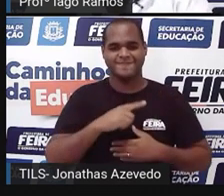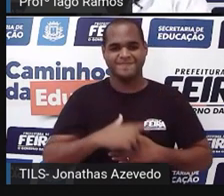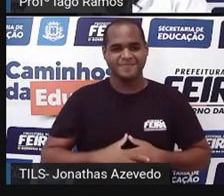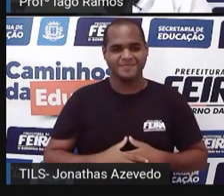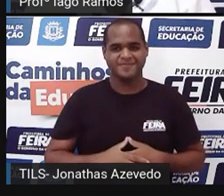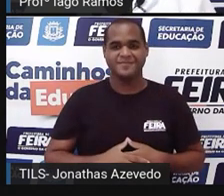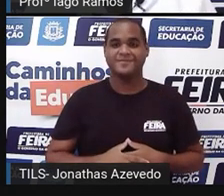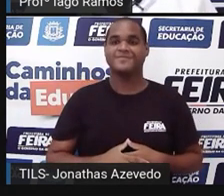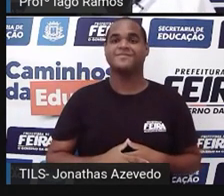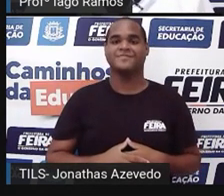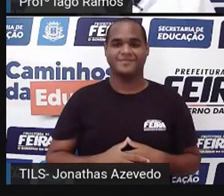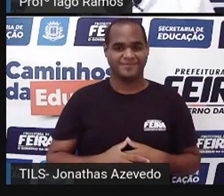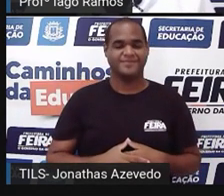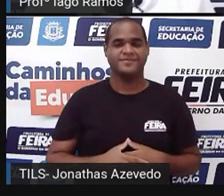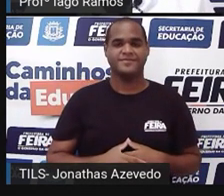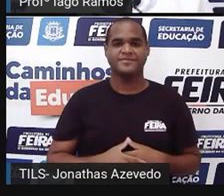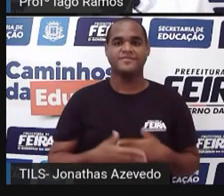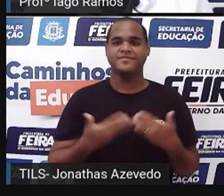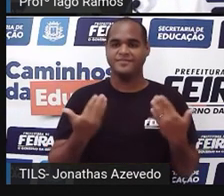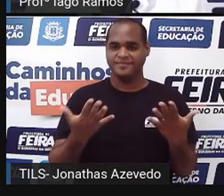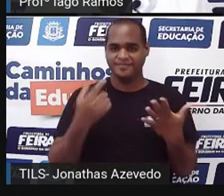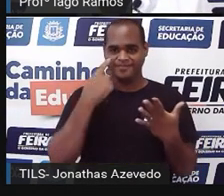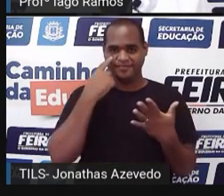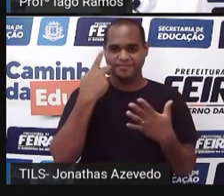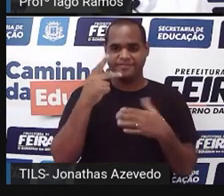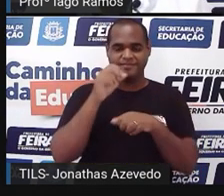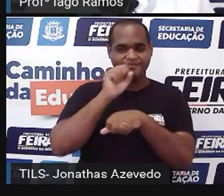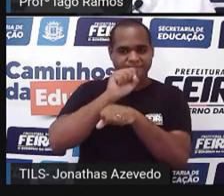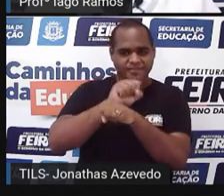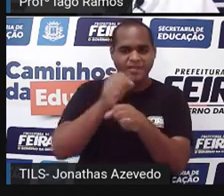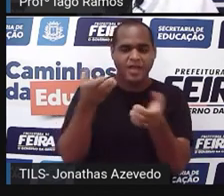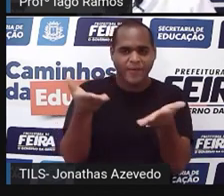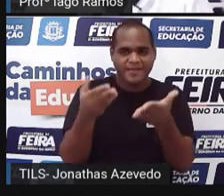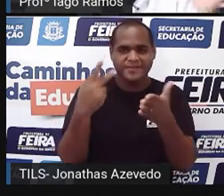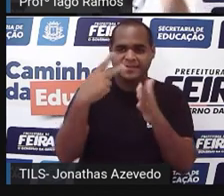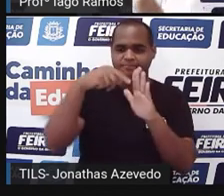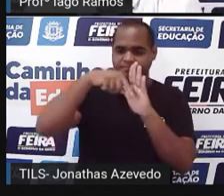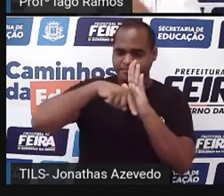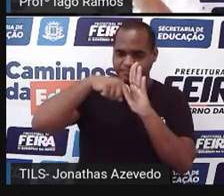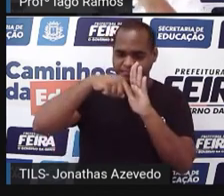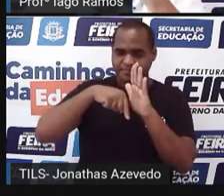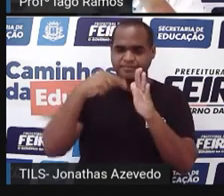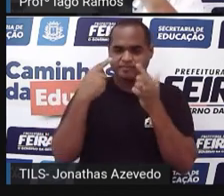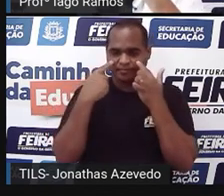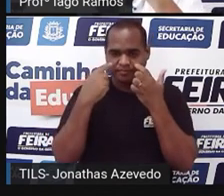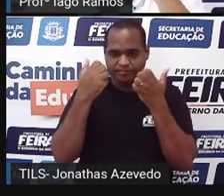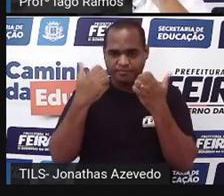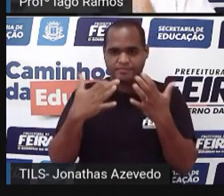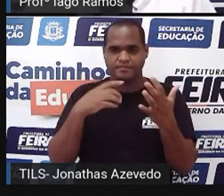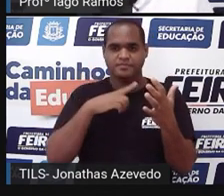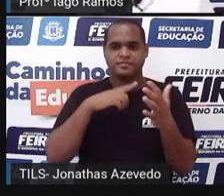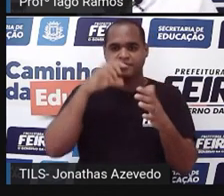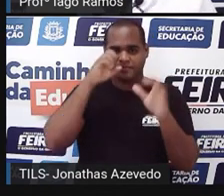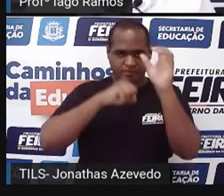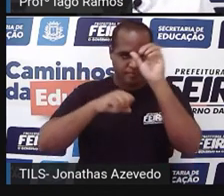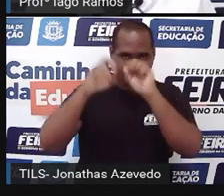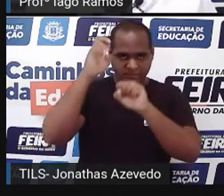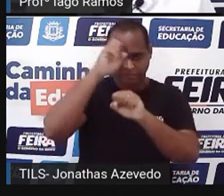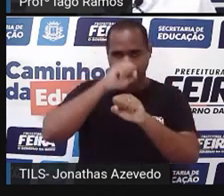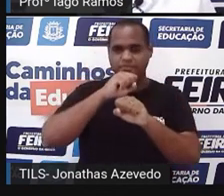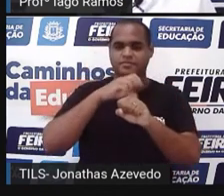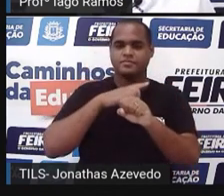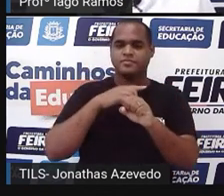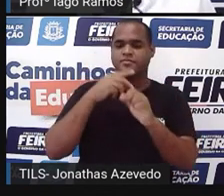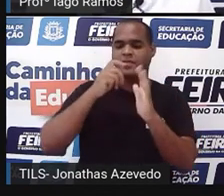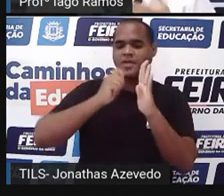bom então é isso aí vamos fazer aquele momento de avaliação do que você viu Nessa aula e aí eu deixo